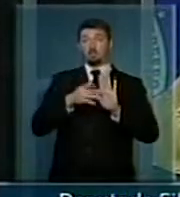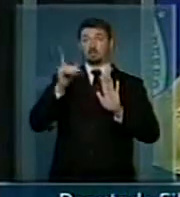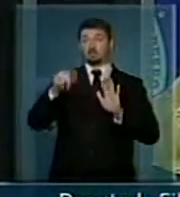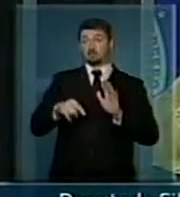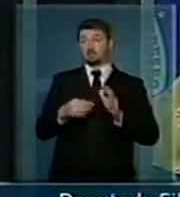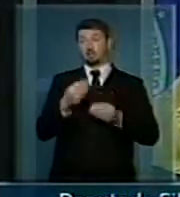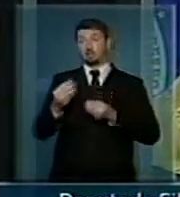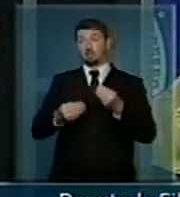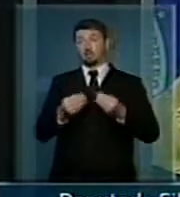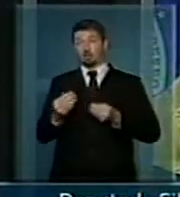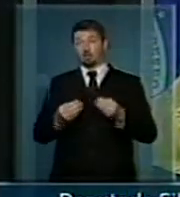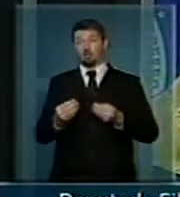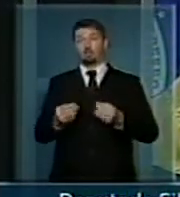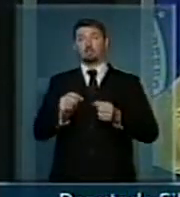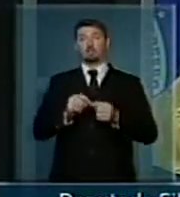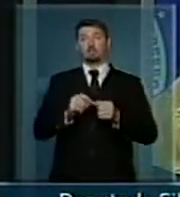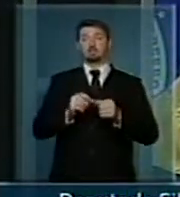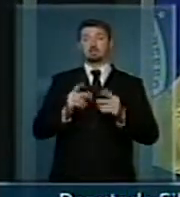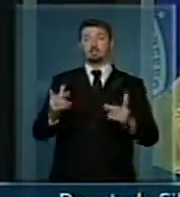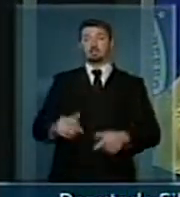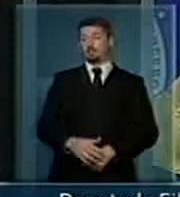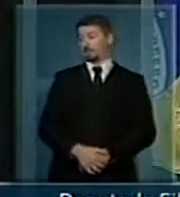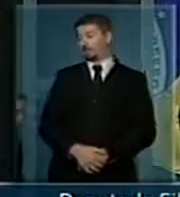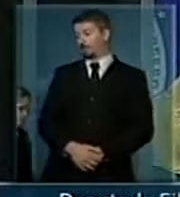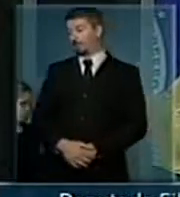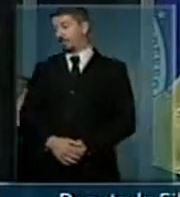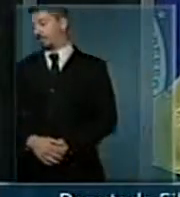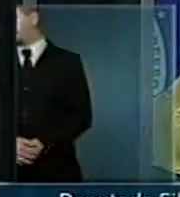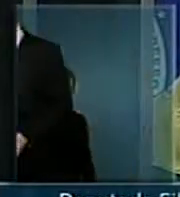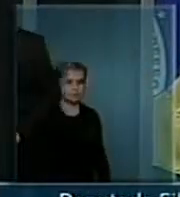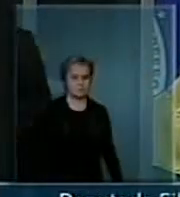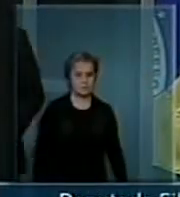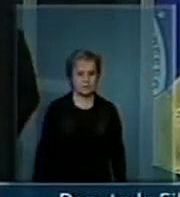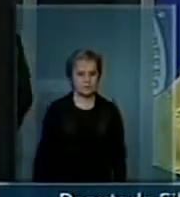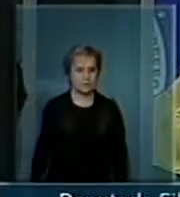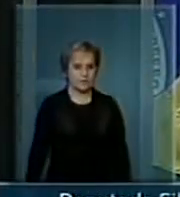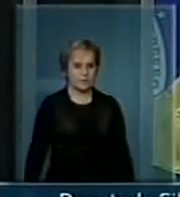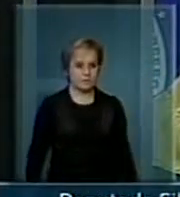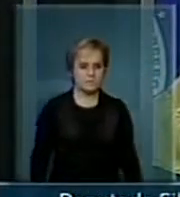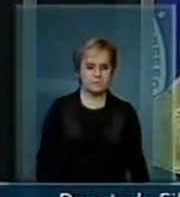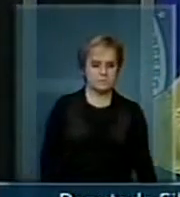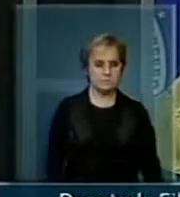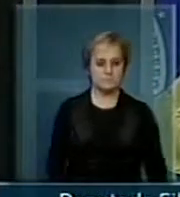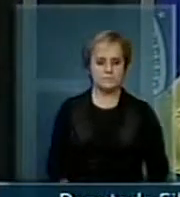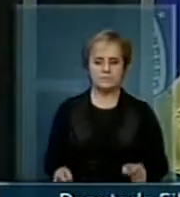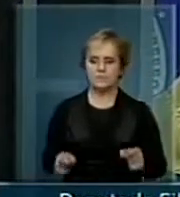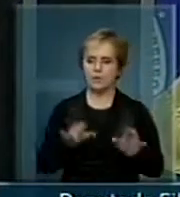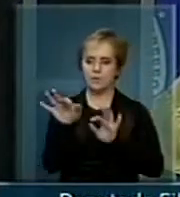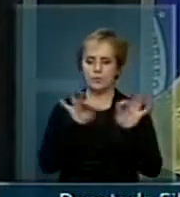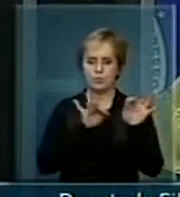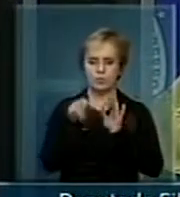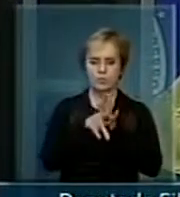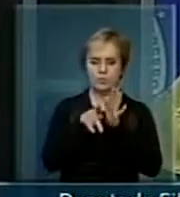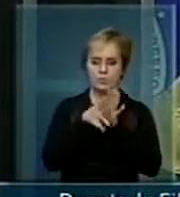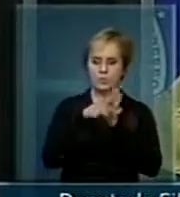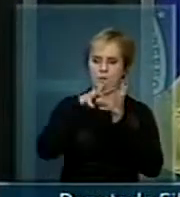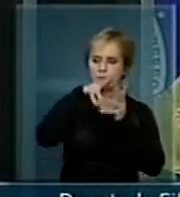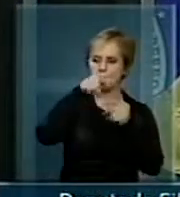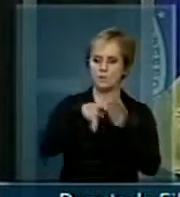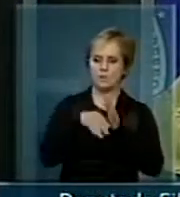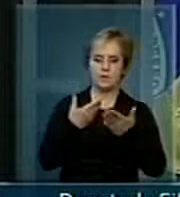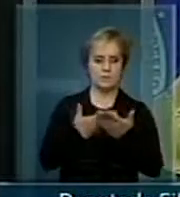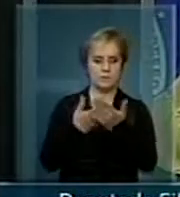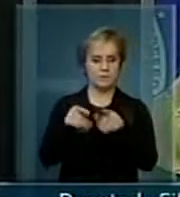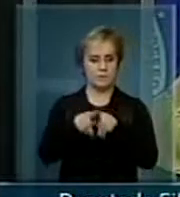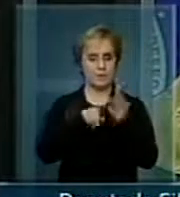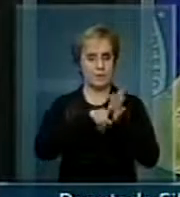de mobilidade de mão dupla. Dos mecanismos, viabilizar a mobilidade internacional de estudantes e